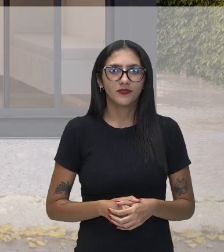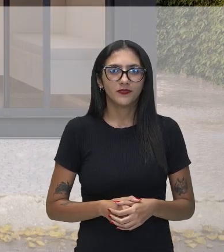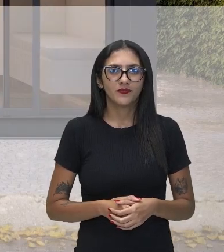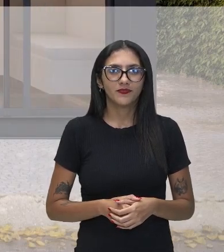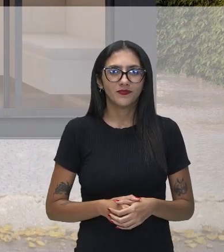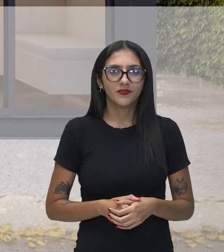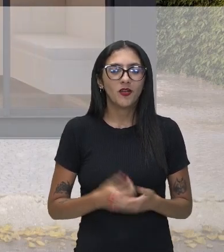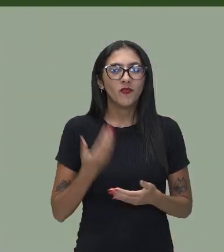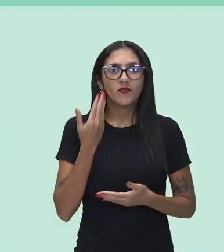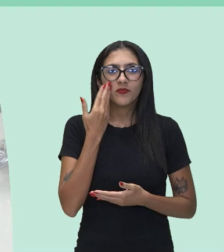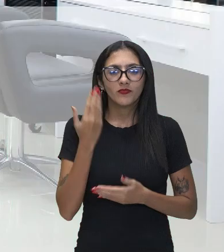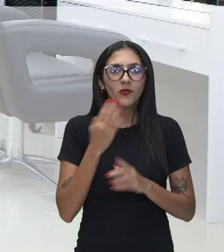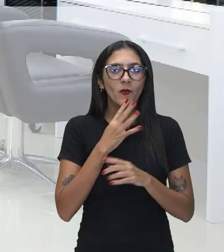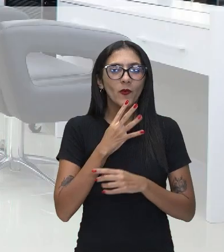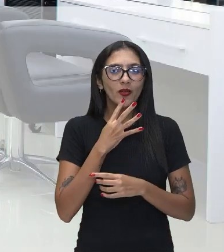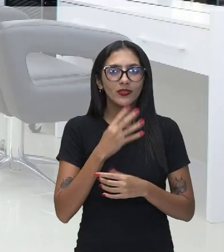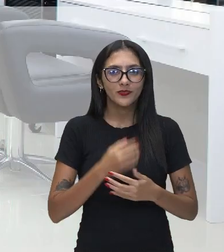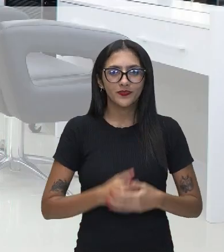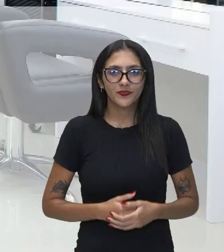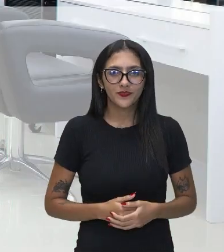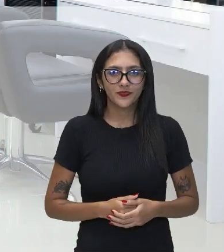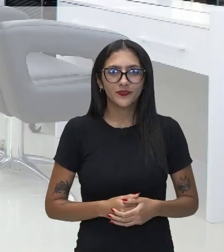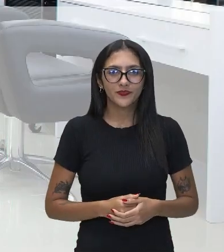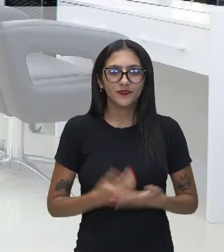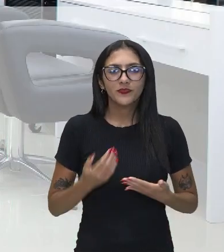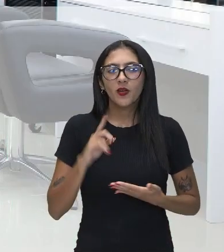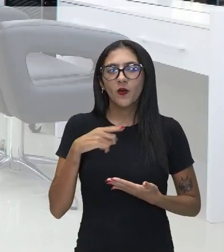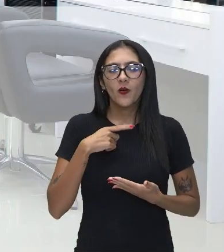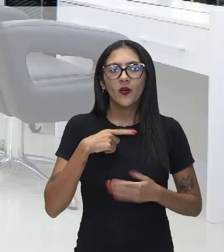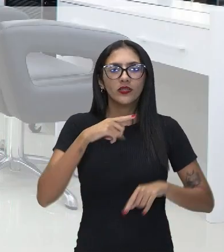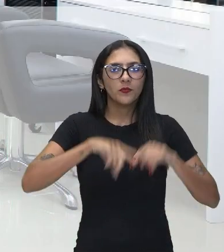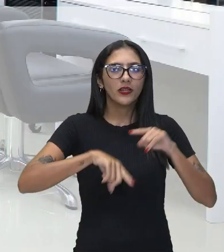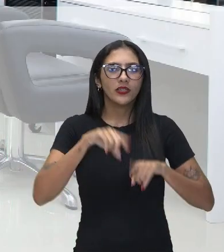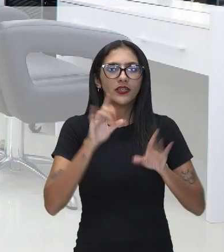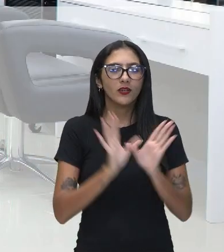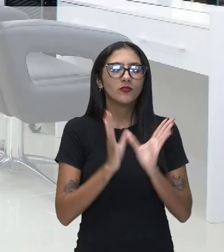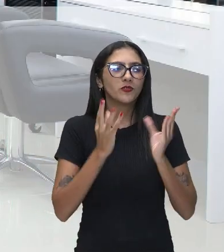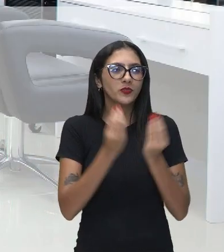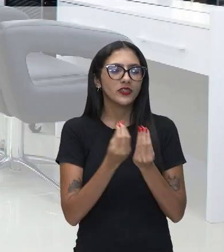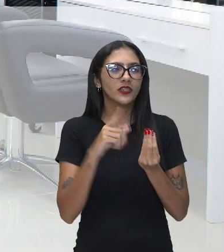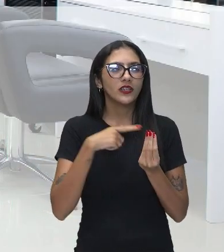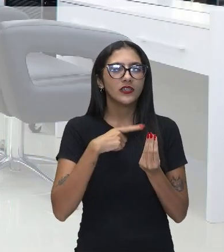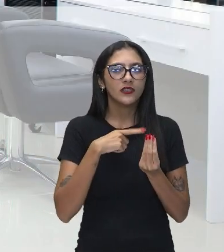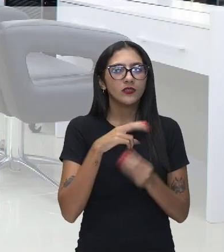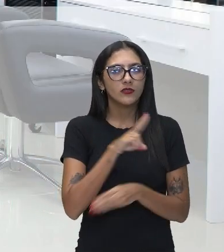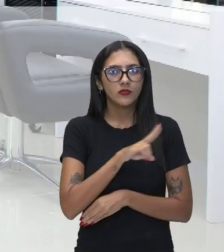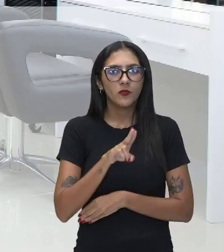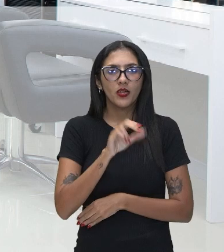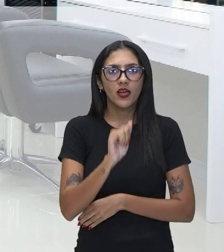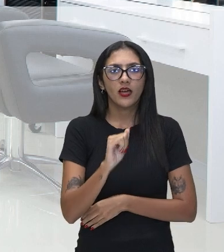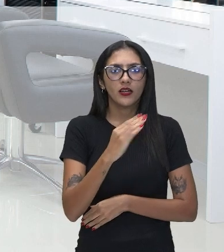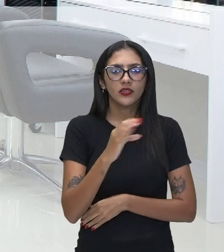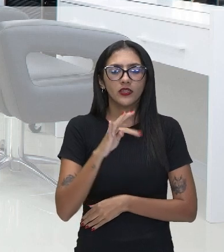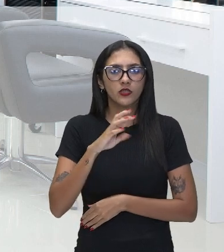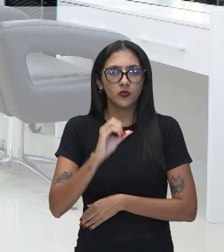Vem comigo! A queridinha das manicures é chamada de